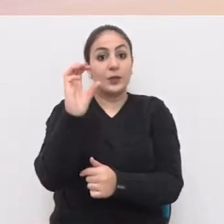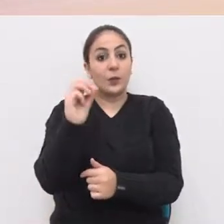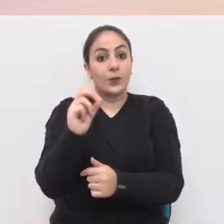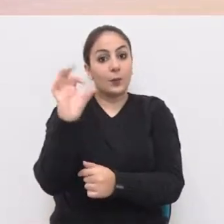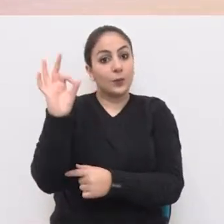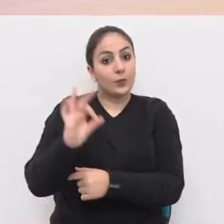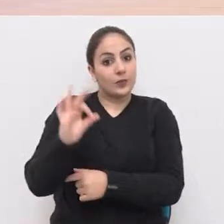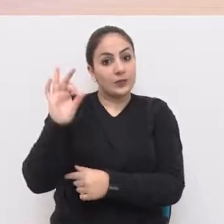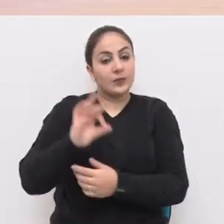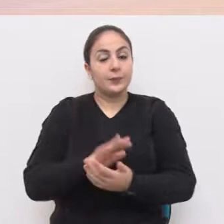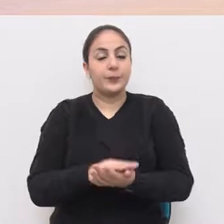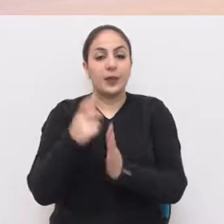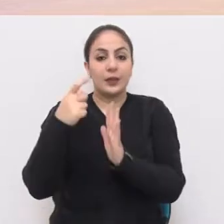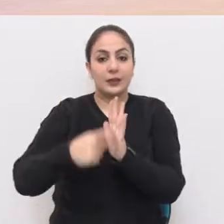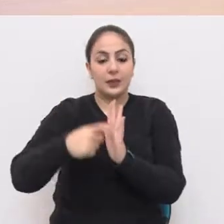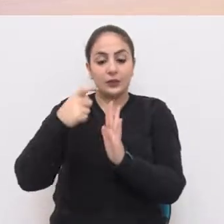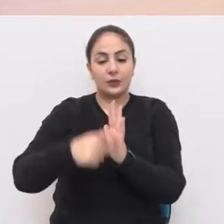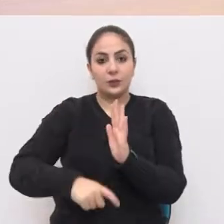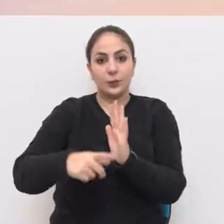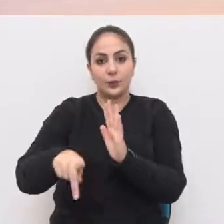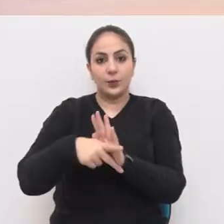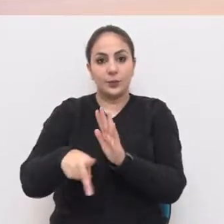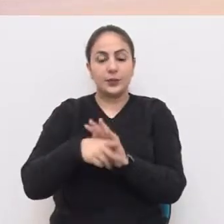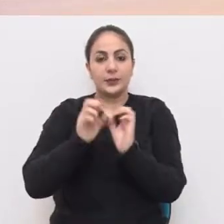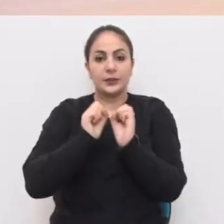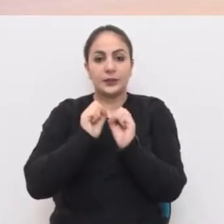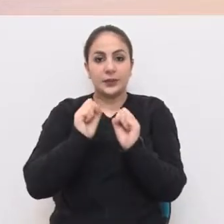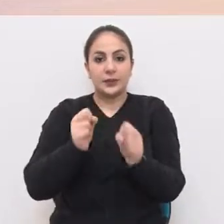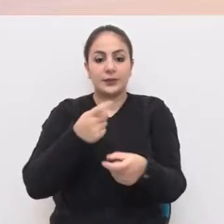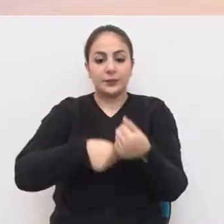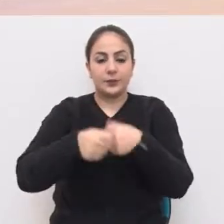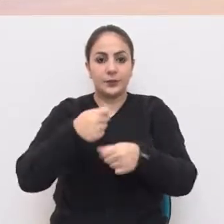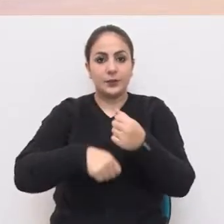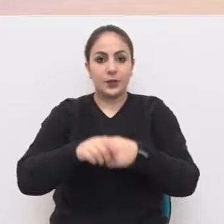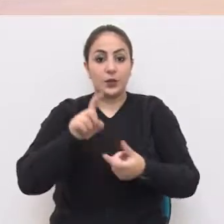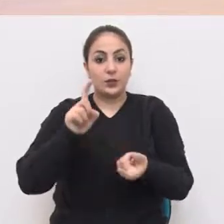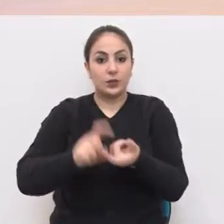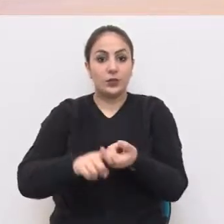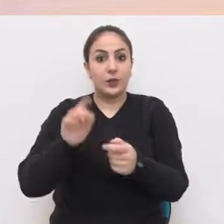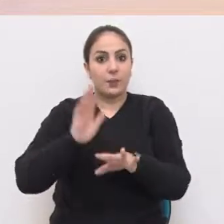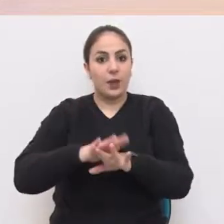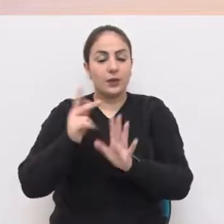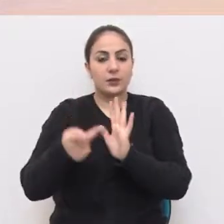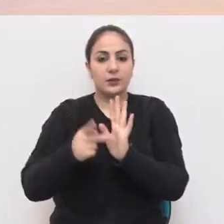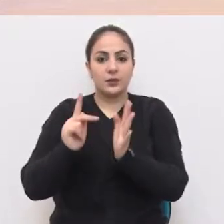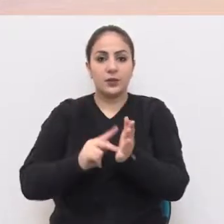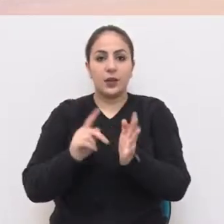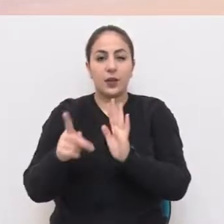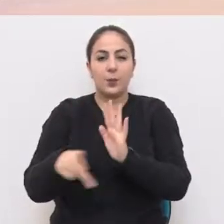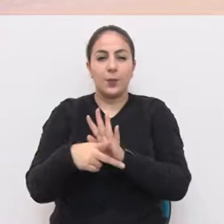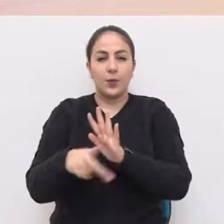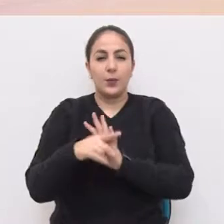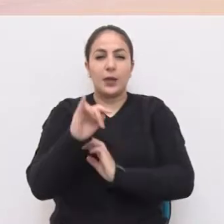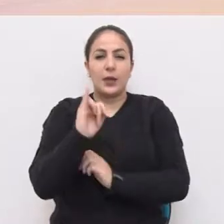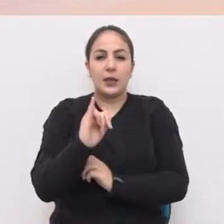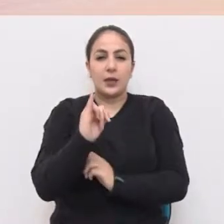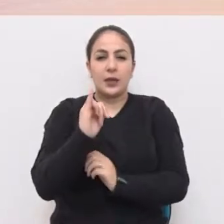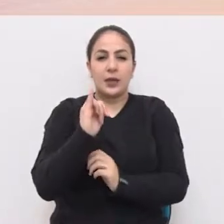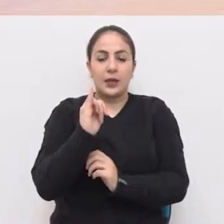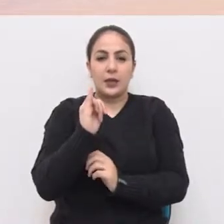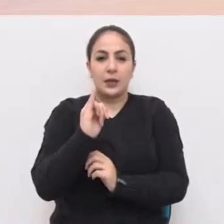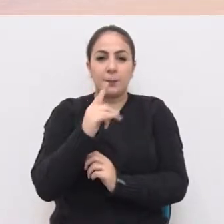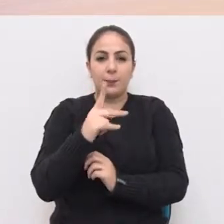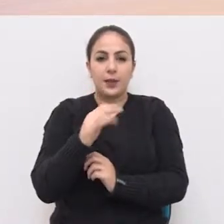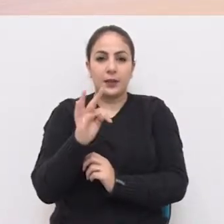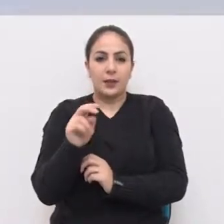50%. Segundo dados da Secretaria de Finanças, os débitos mais significativos são referentes ao IPTU e ao Imposto